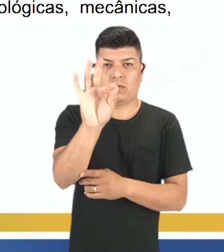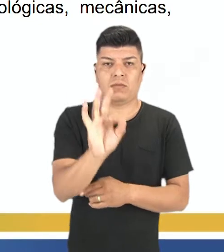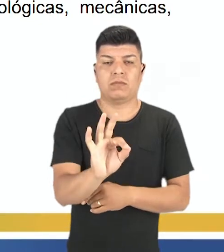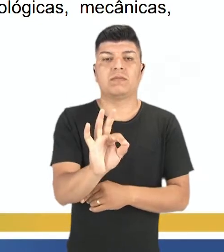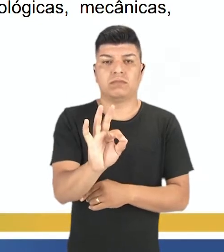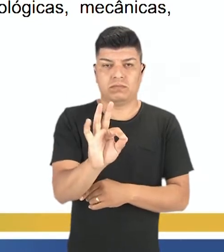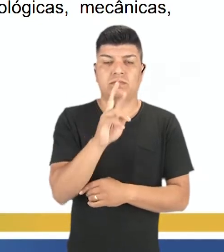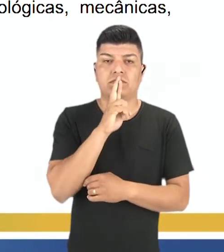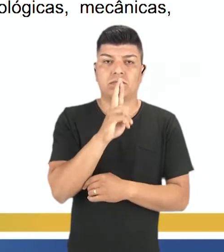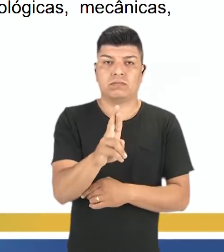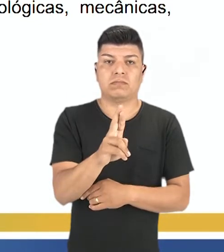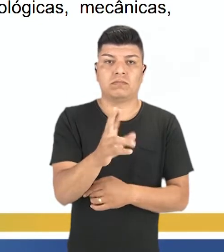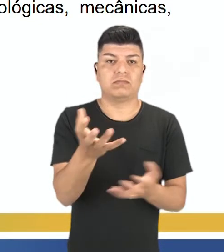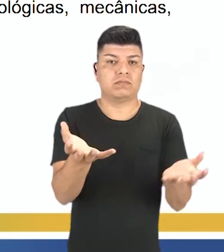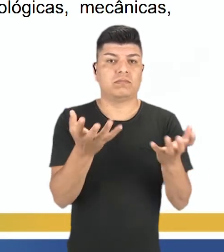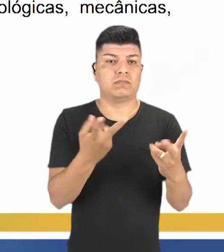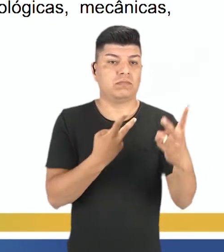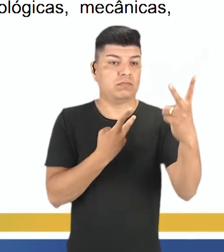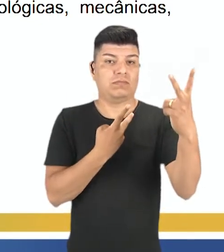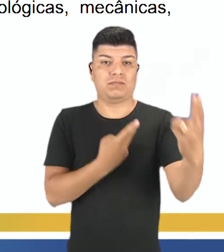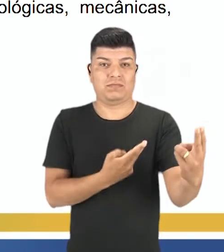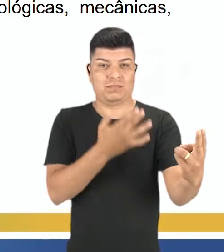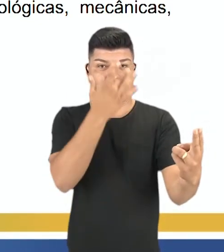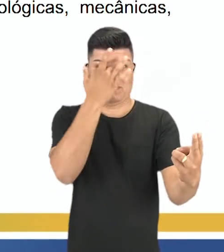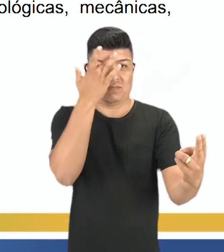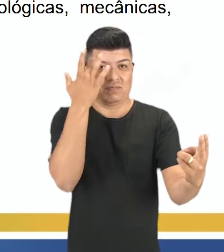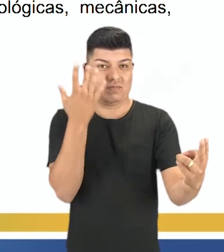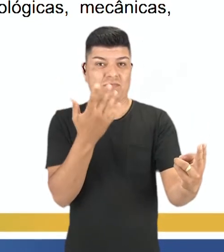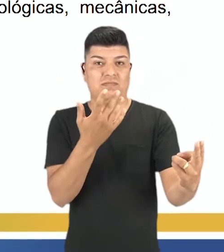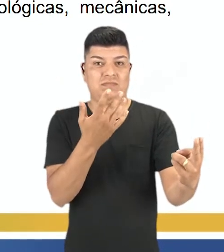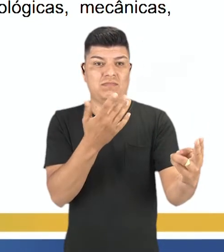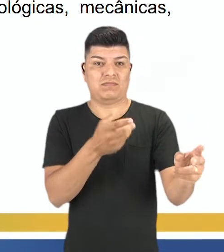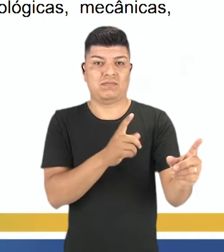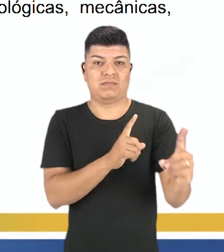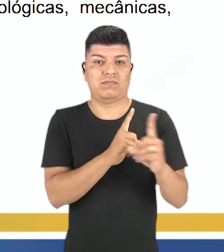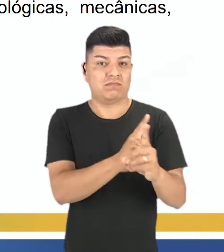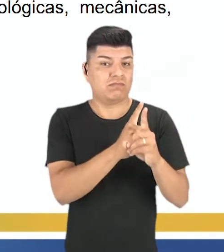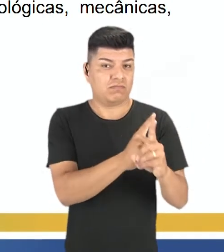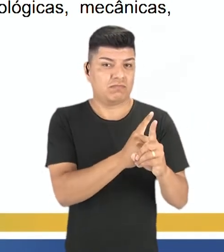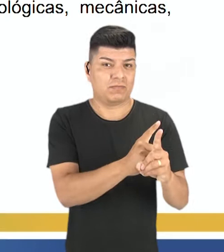que elas querem ser igual à pessoa que elas seguem, tem aquele padrão.